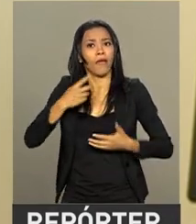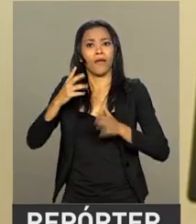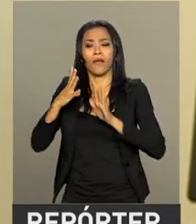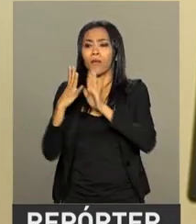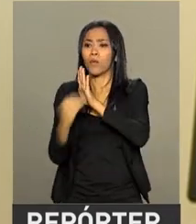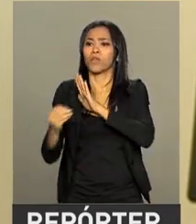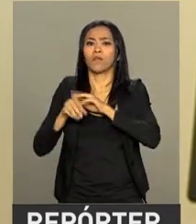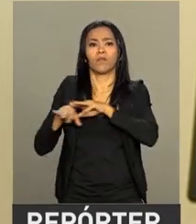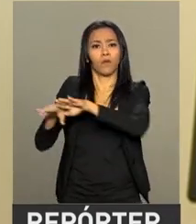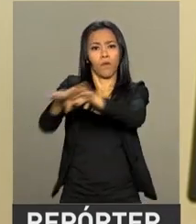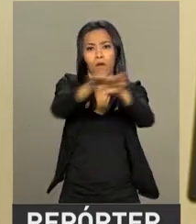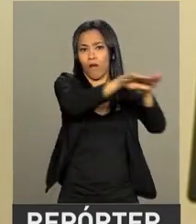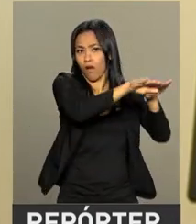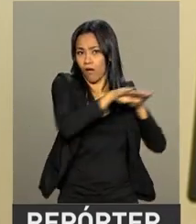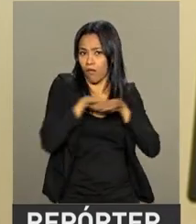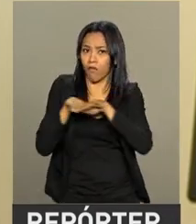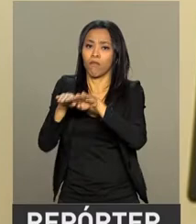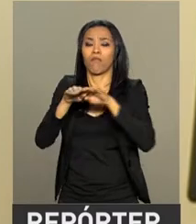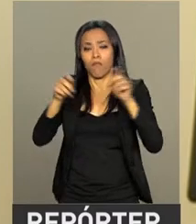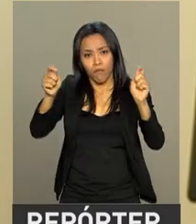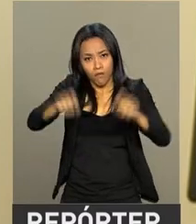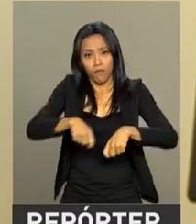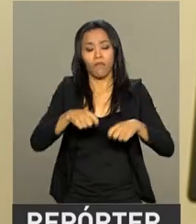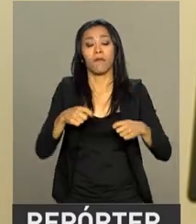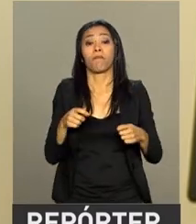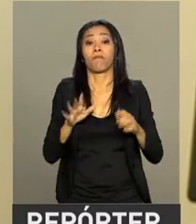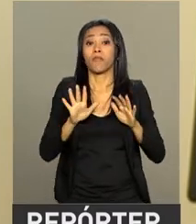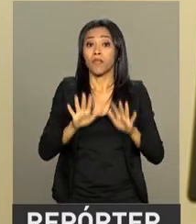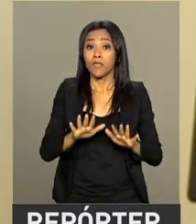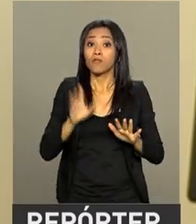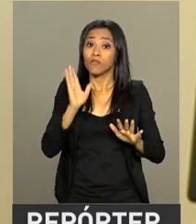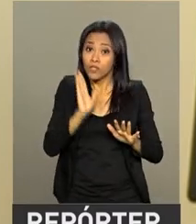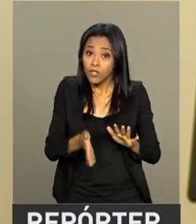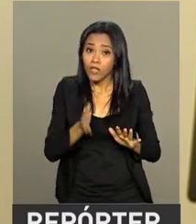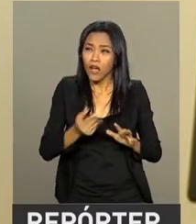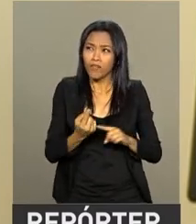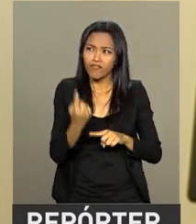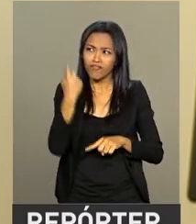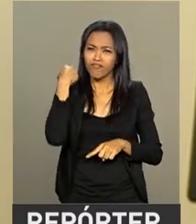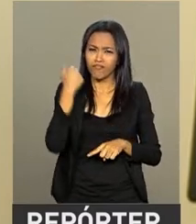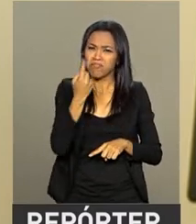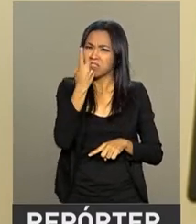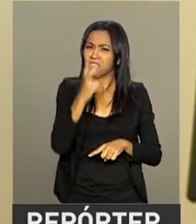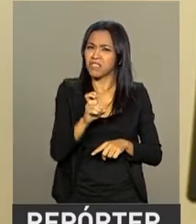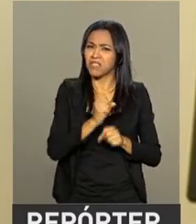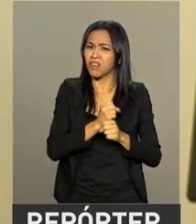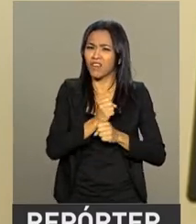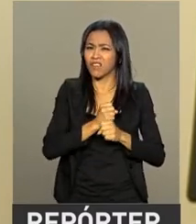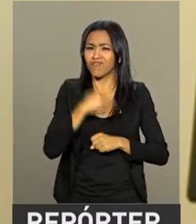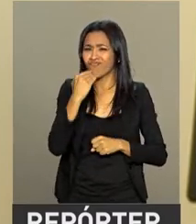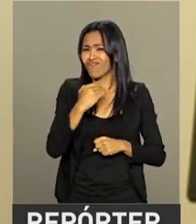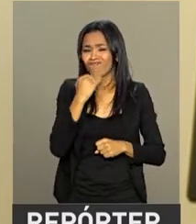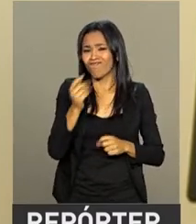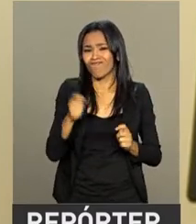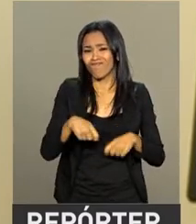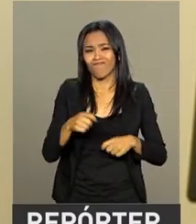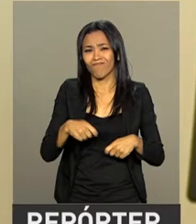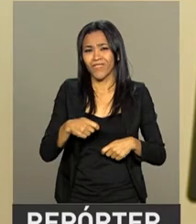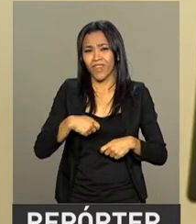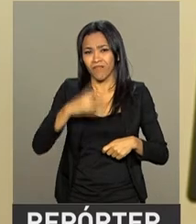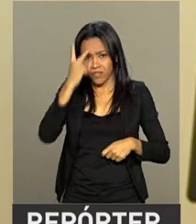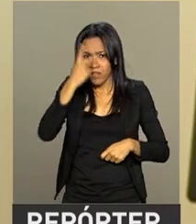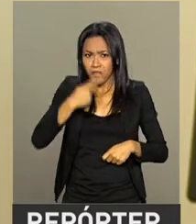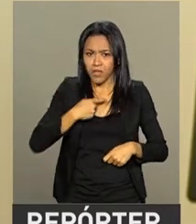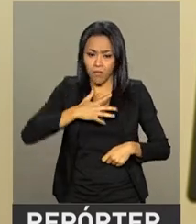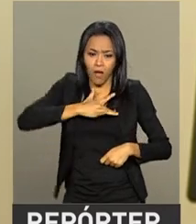em várias etapas a serem seguidas pela cidade mensal isso já um fim em si não é recomendado esse método de ensino alguns anos